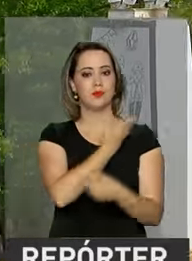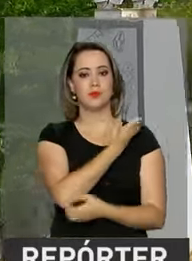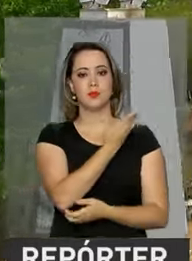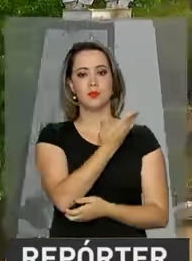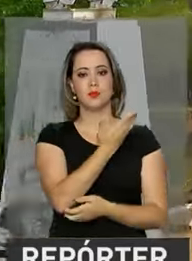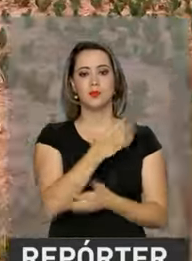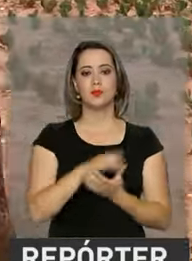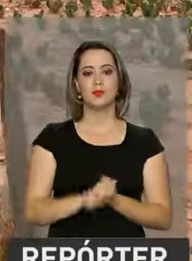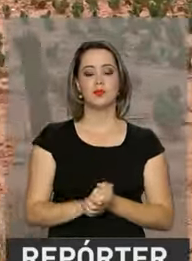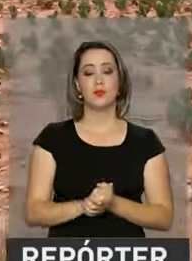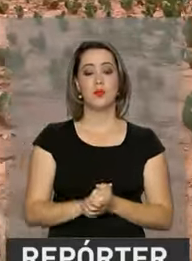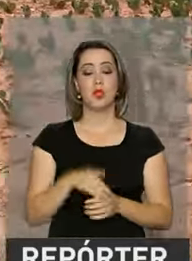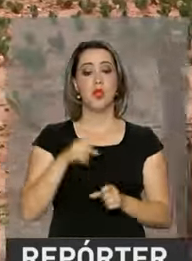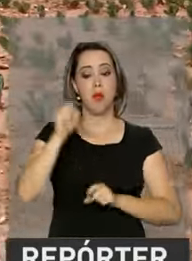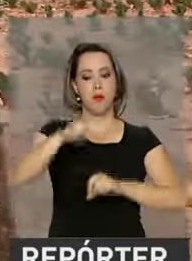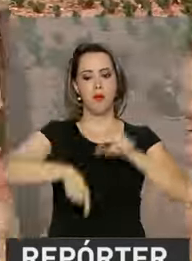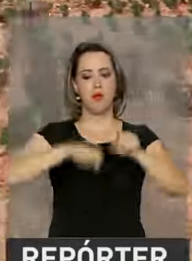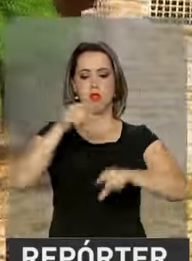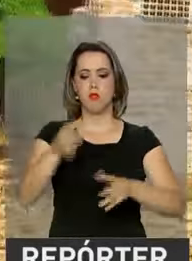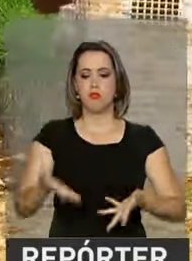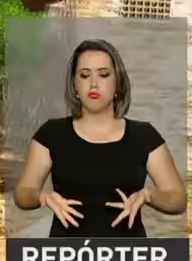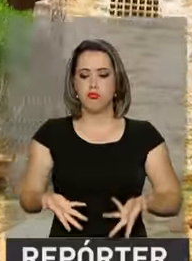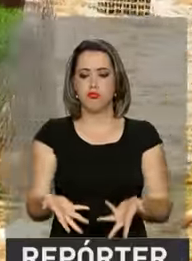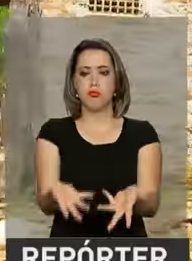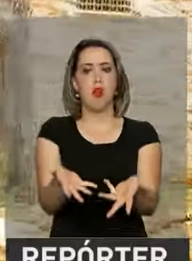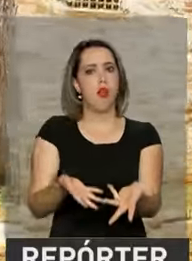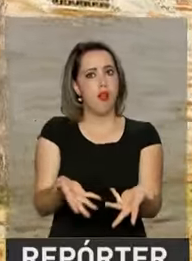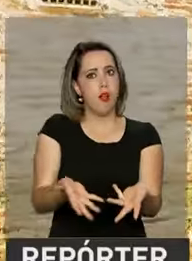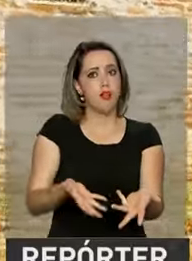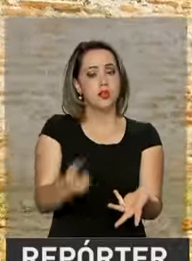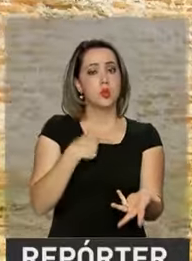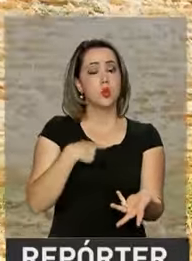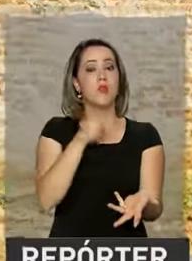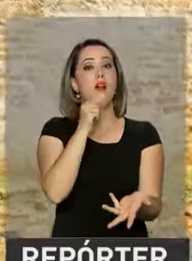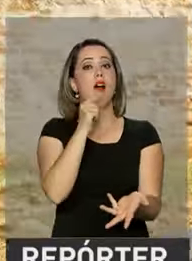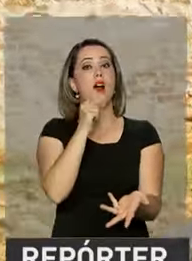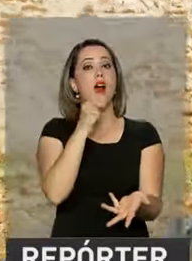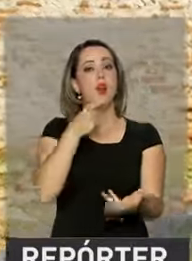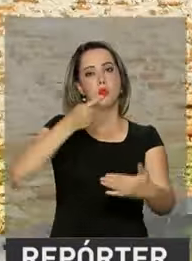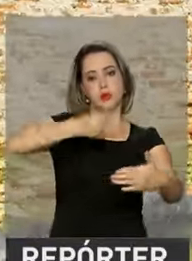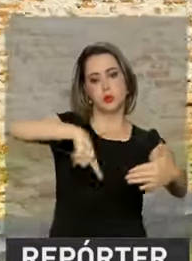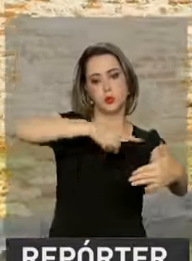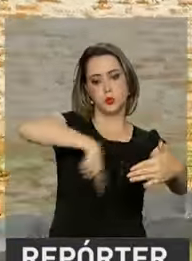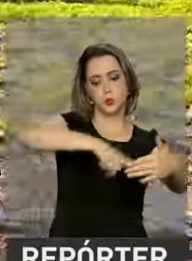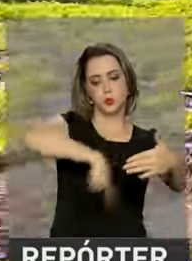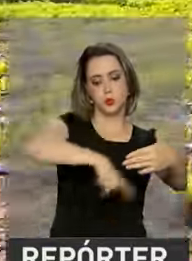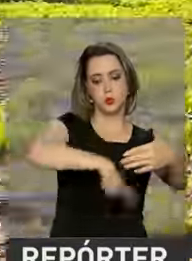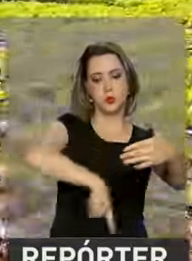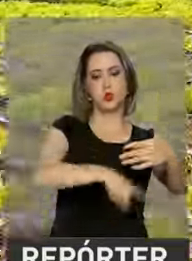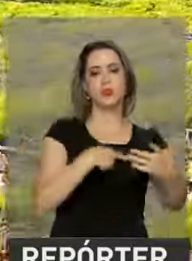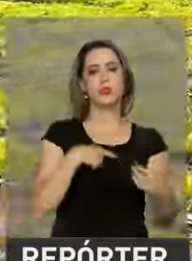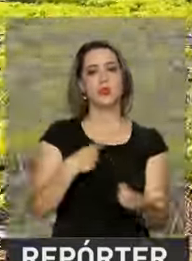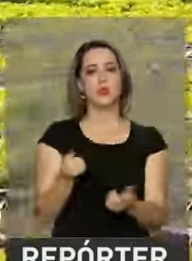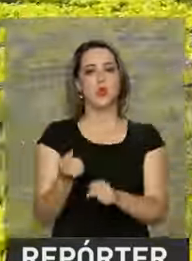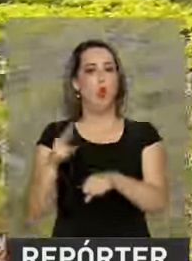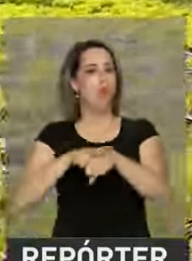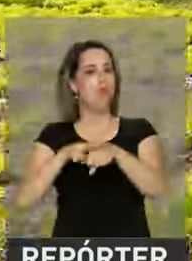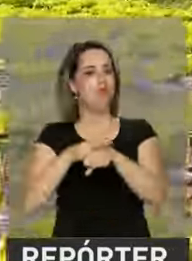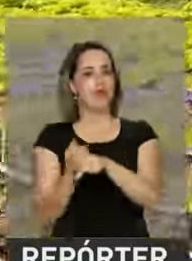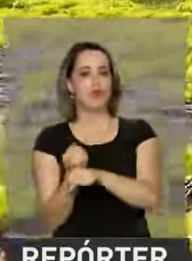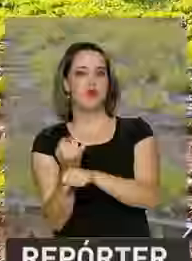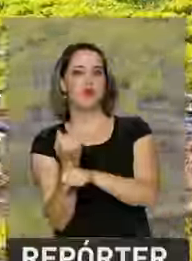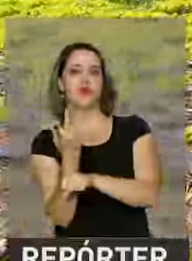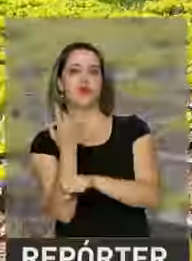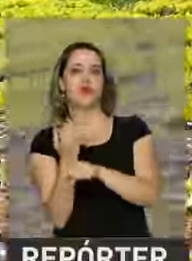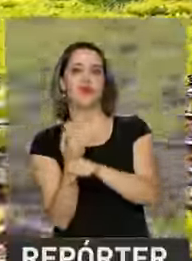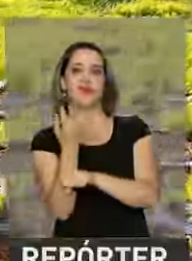da Paraíba. A plantação ganhou impulso depois que ela teve acesso às águas de um poço artesiano. O verde brotou e